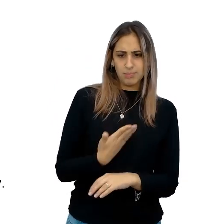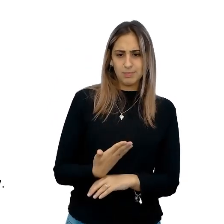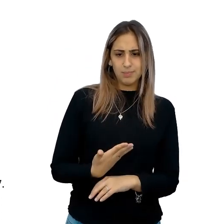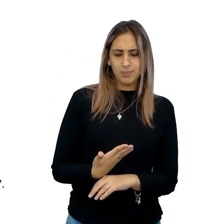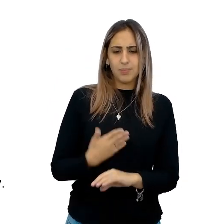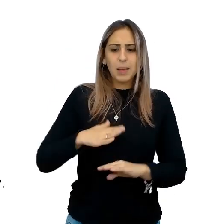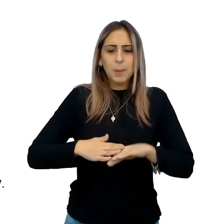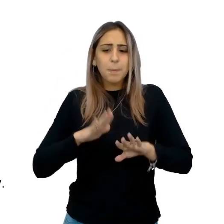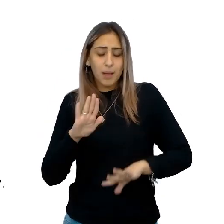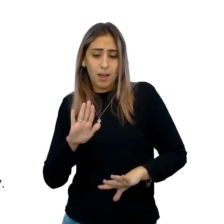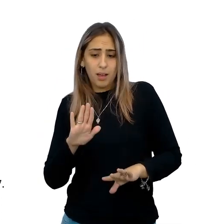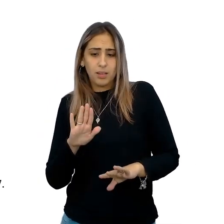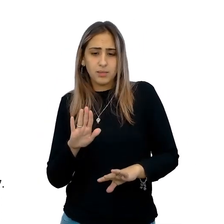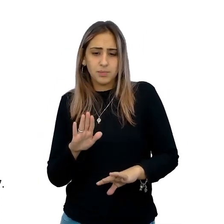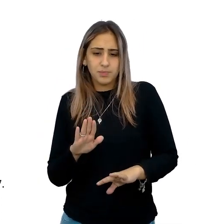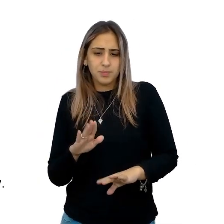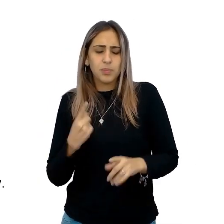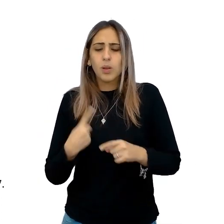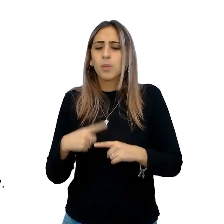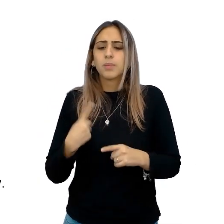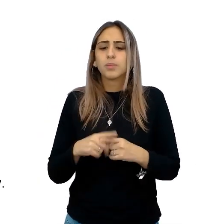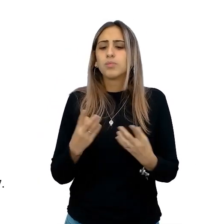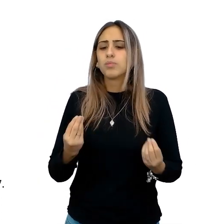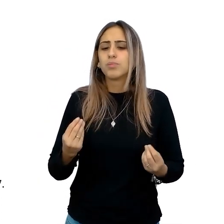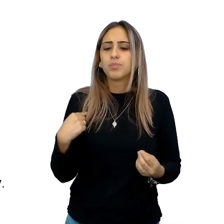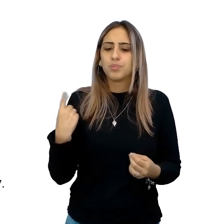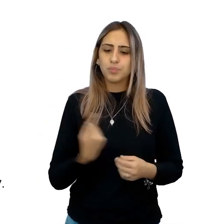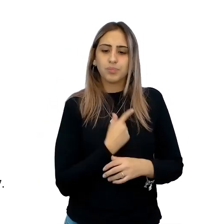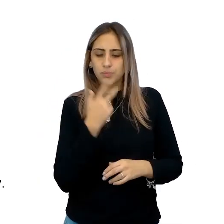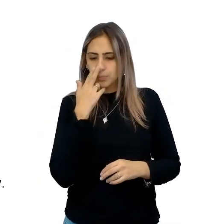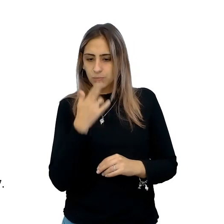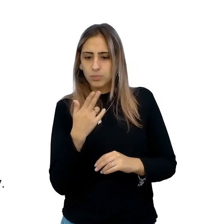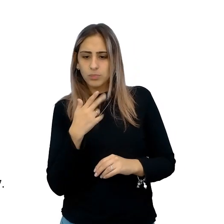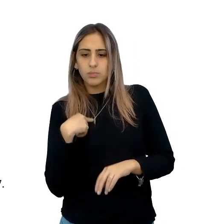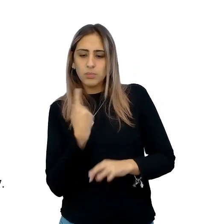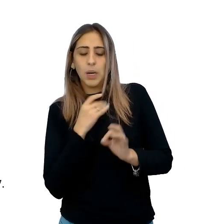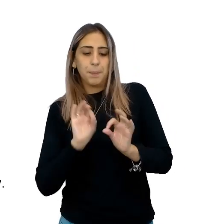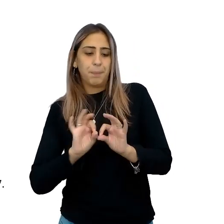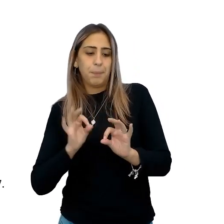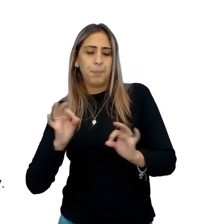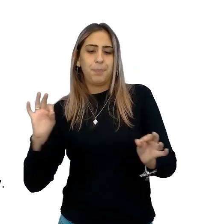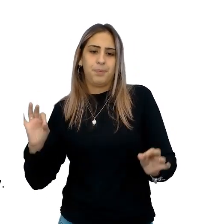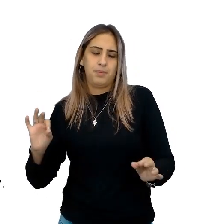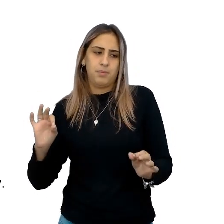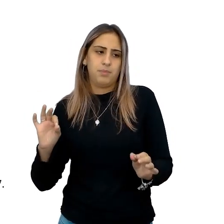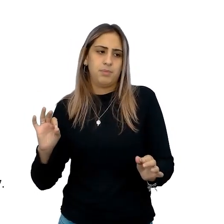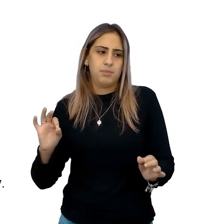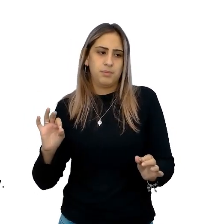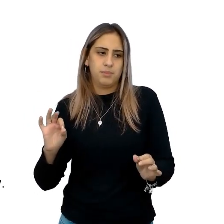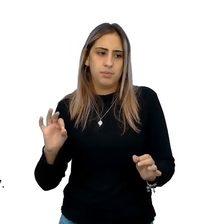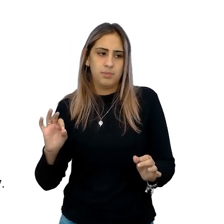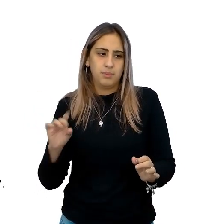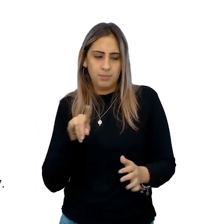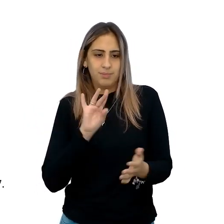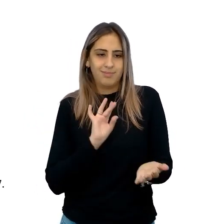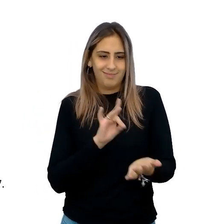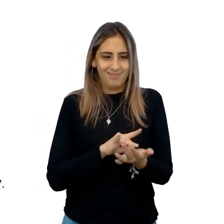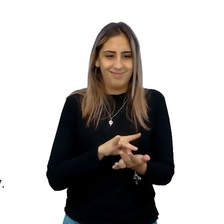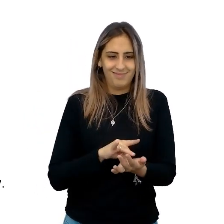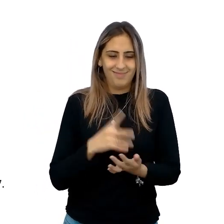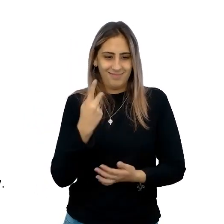né? Mas e por que muitas vezes eles acham que está tão distante, né, dessa realidade